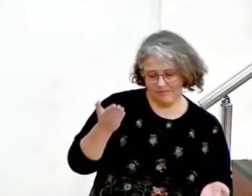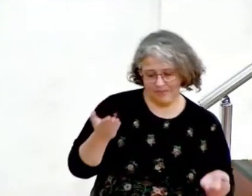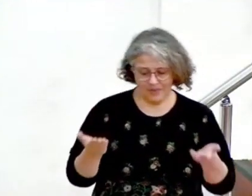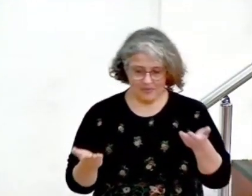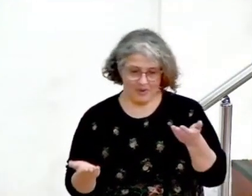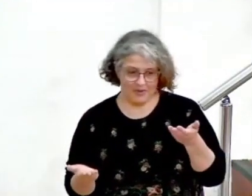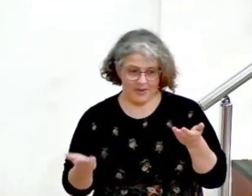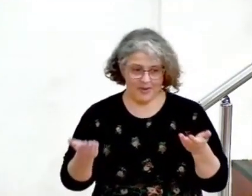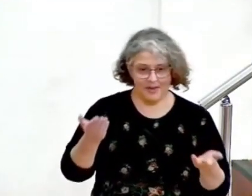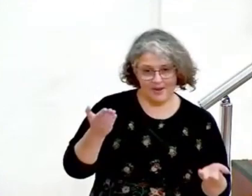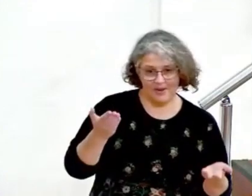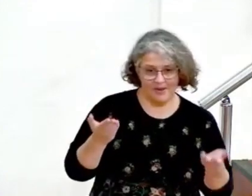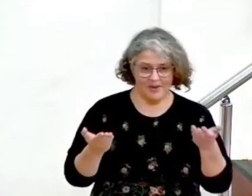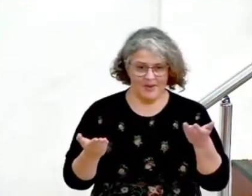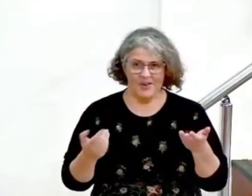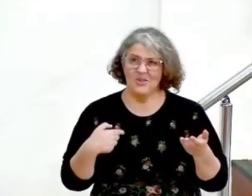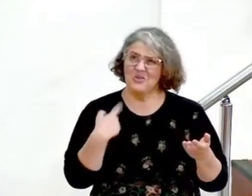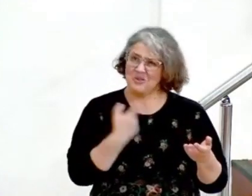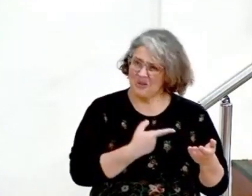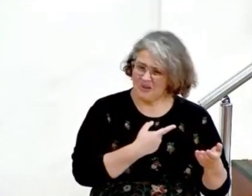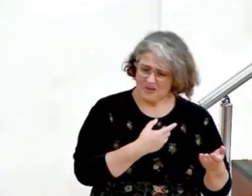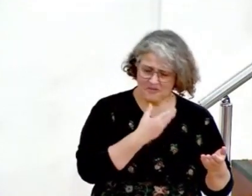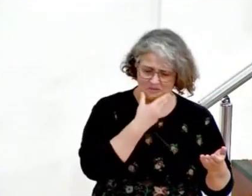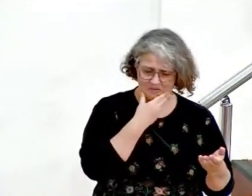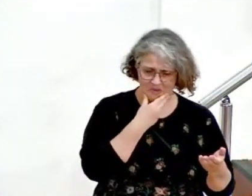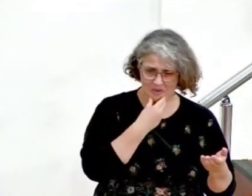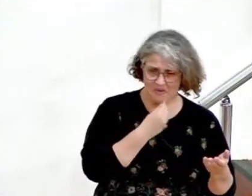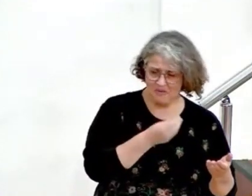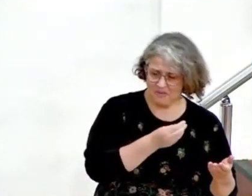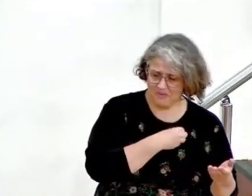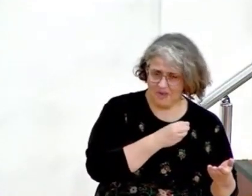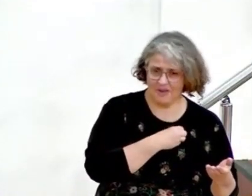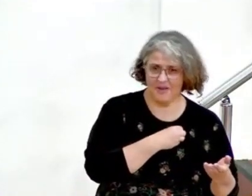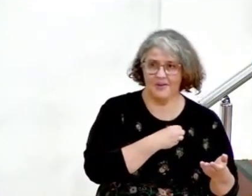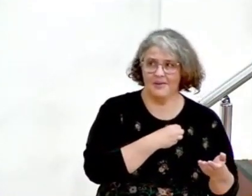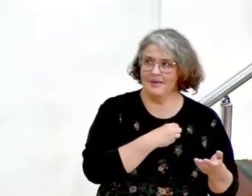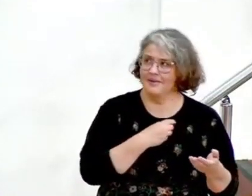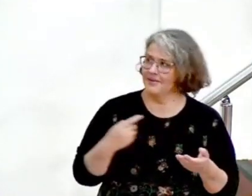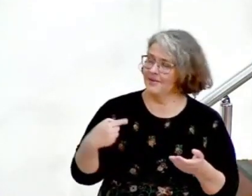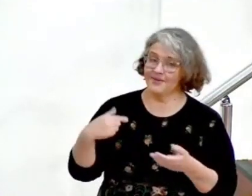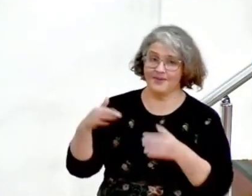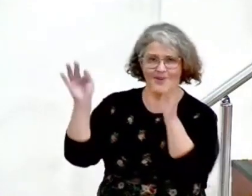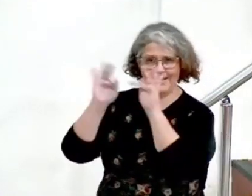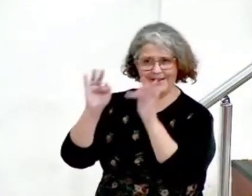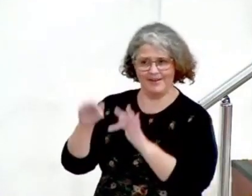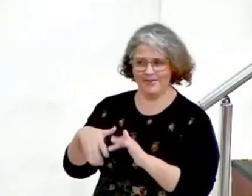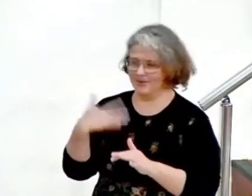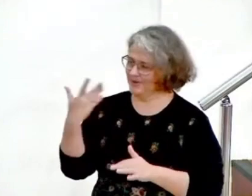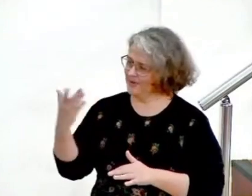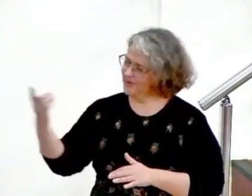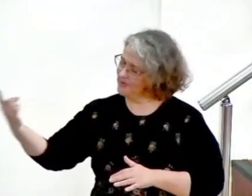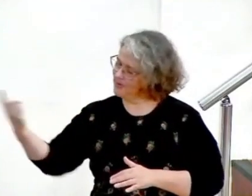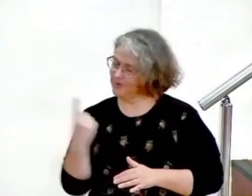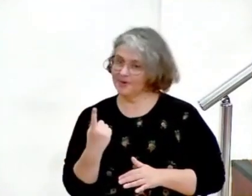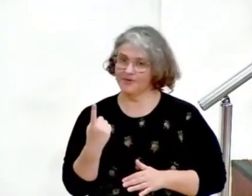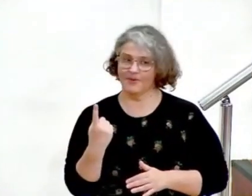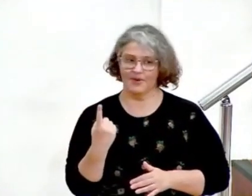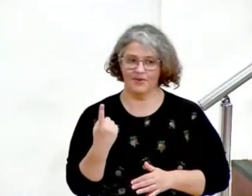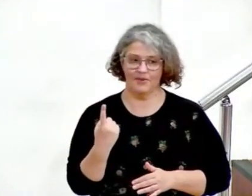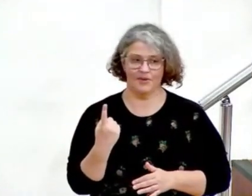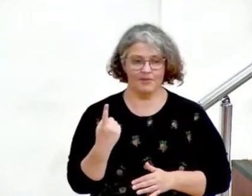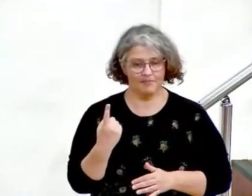humanos, caídos, cheios de falhas, nos alegramos quando alguém chega para nós e nos fala que